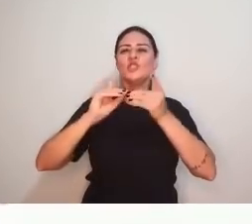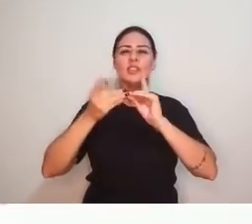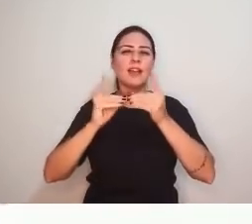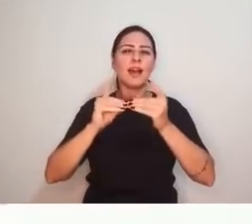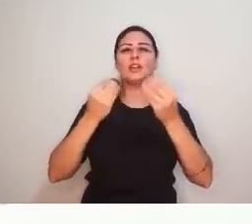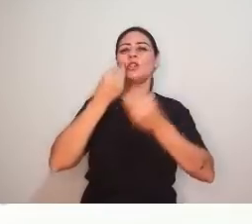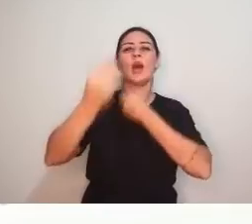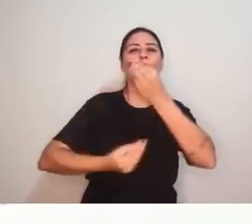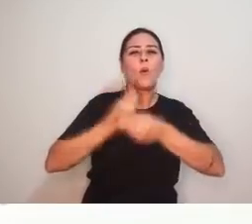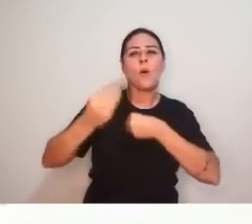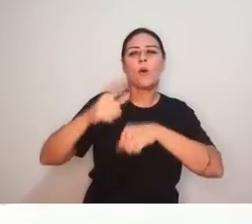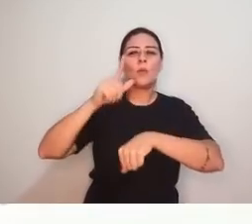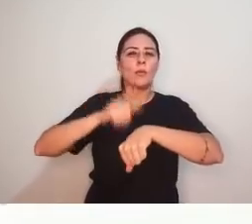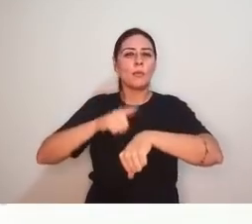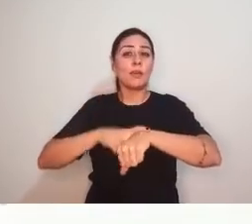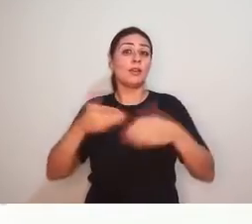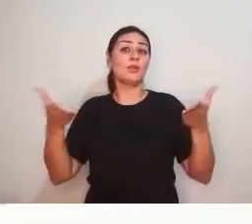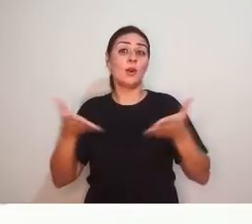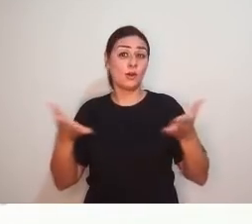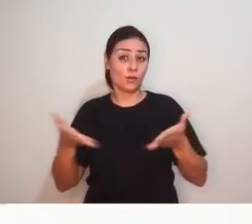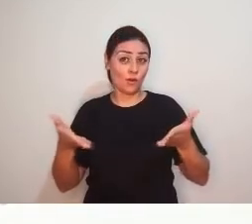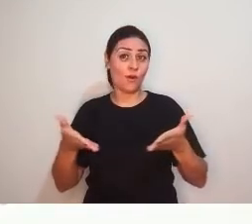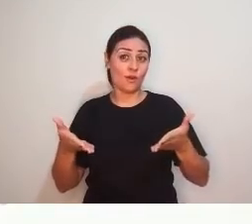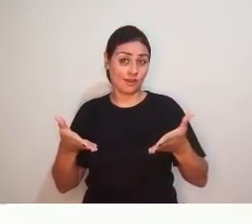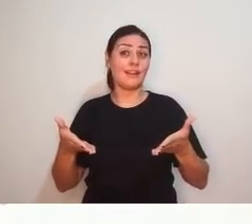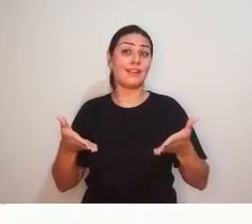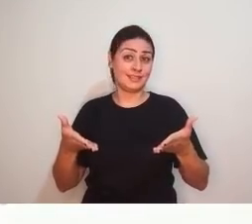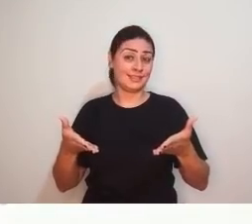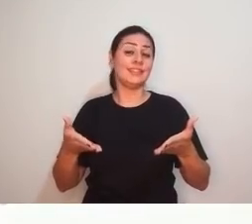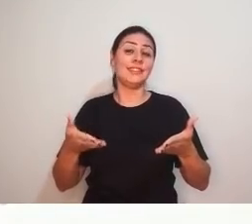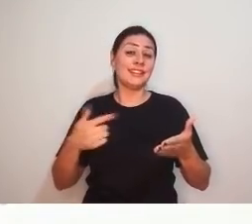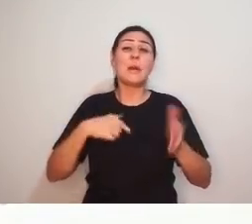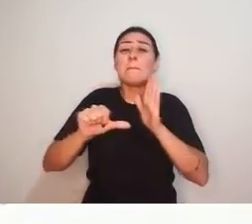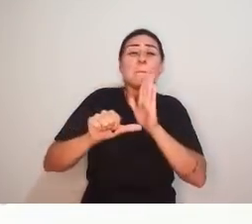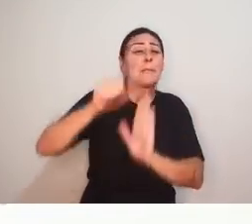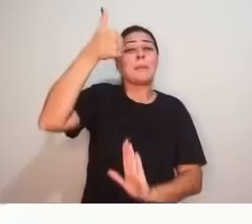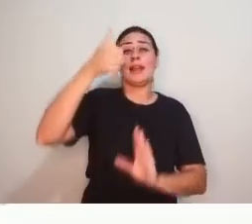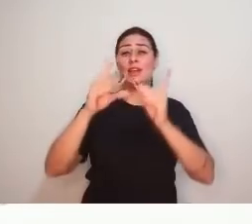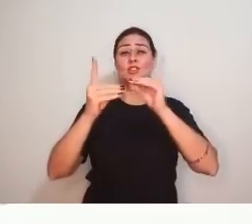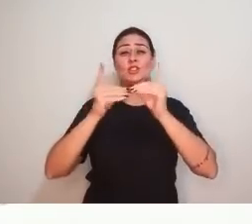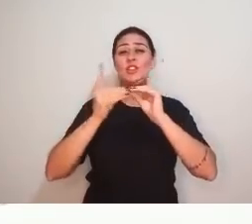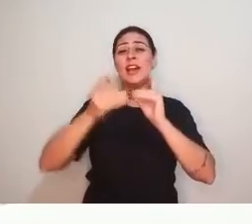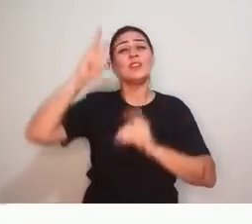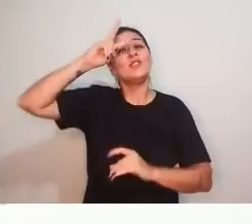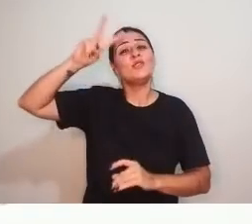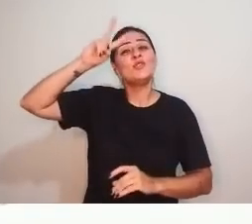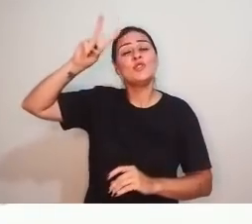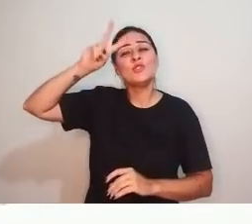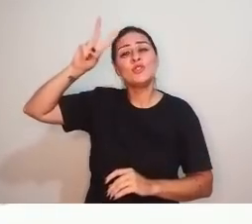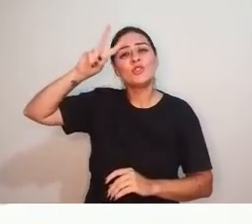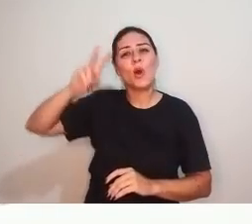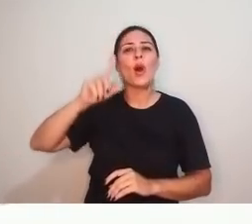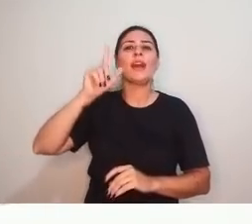uso de ferramentas digitais e didática contemporânea. Storytelling é a primeira componente da didática contemporânea.